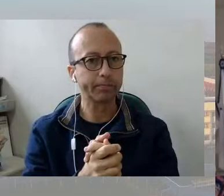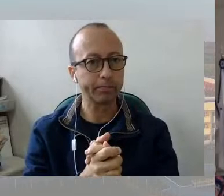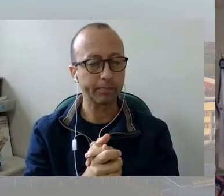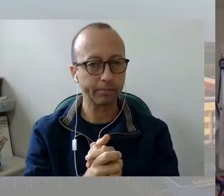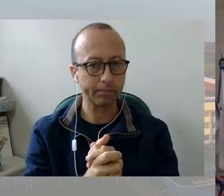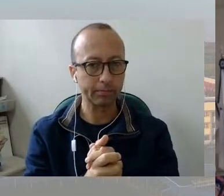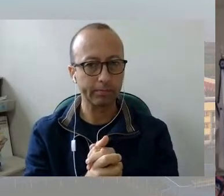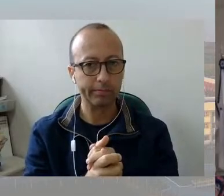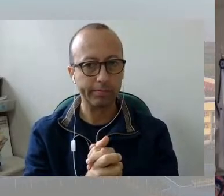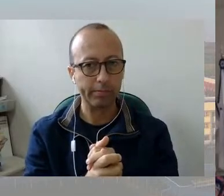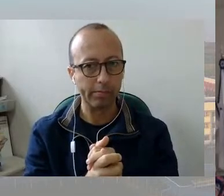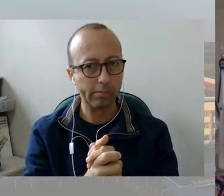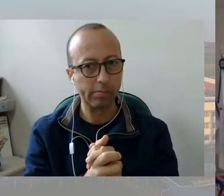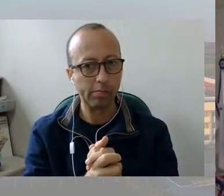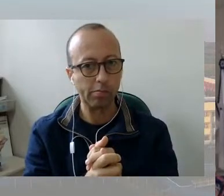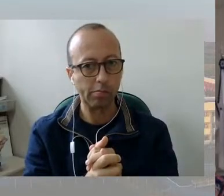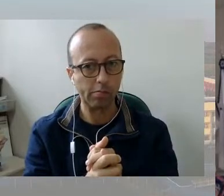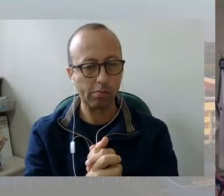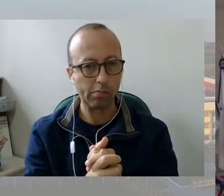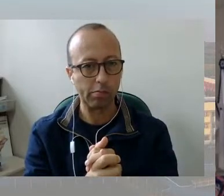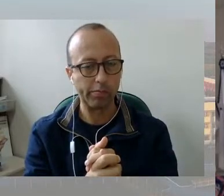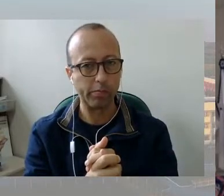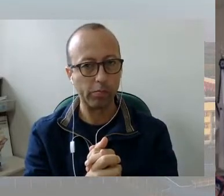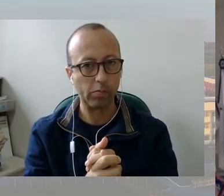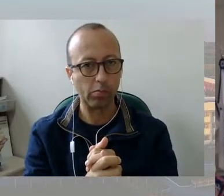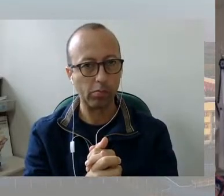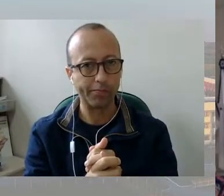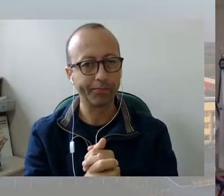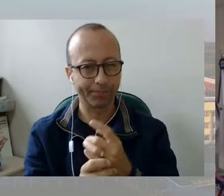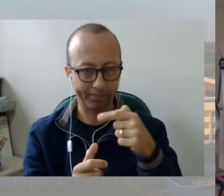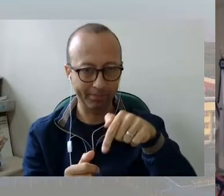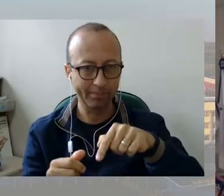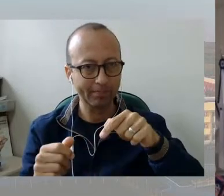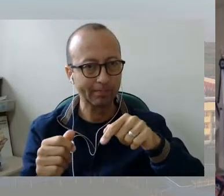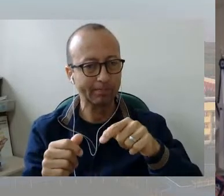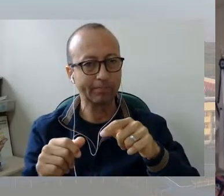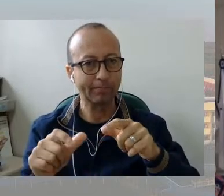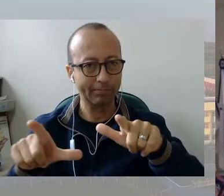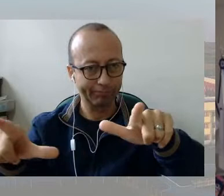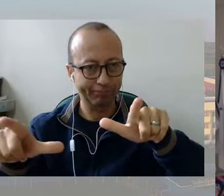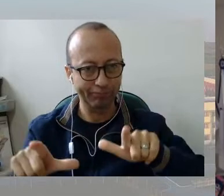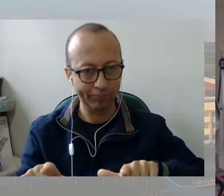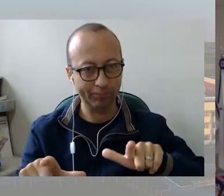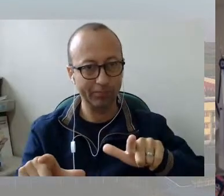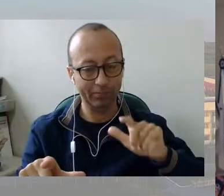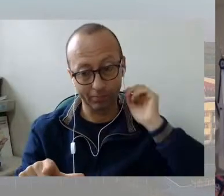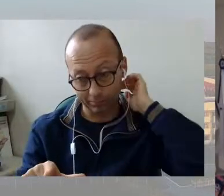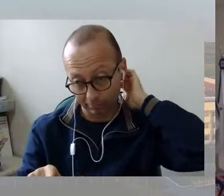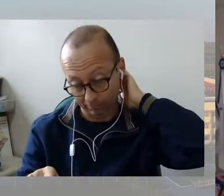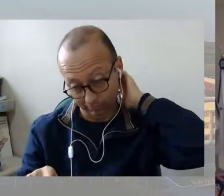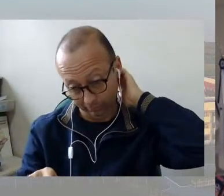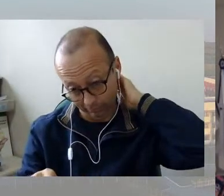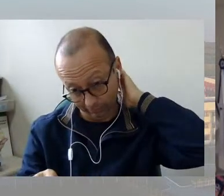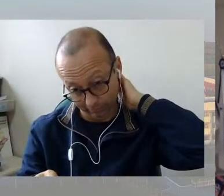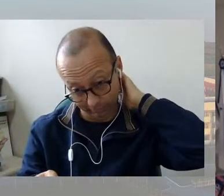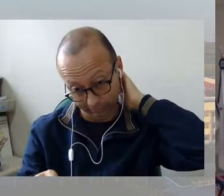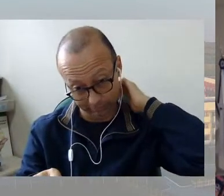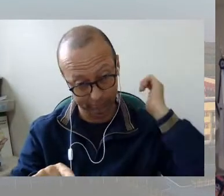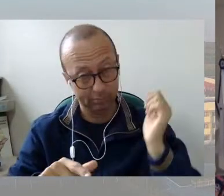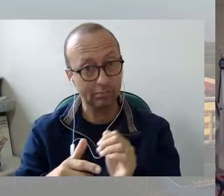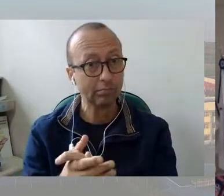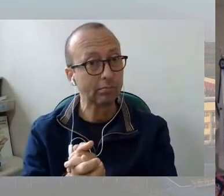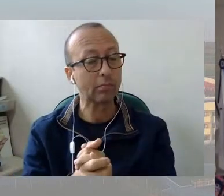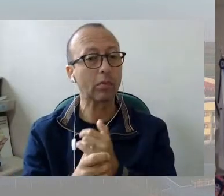dia 11/01/2023. Durante a cerimônia de entrega do título de doutor honoris causa, concedido ao